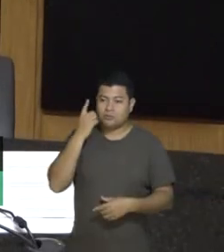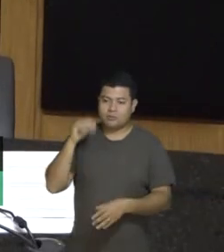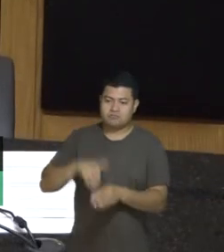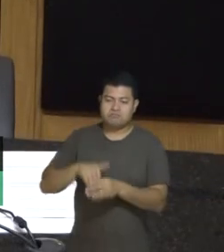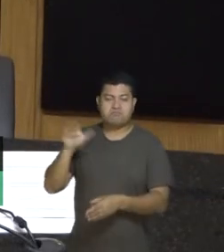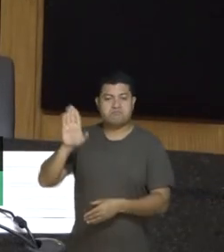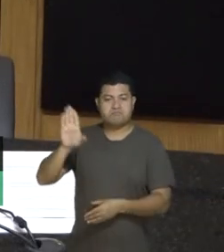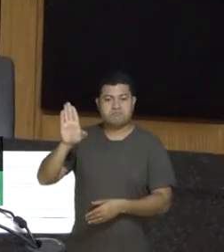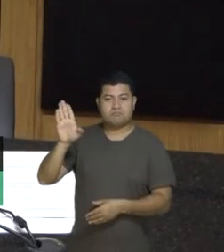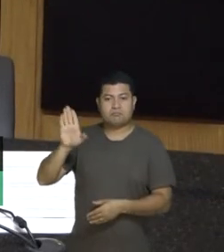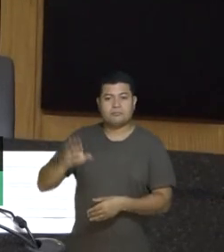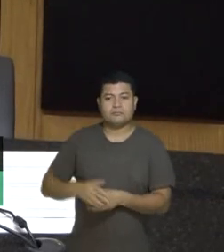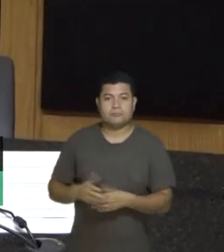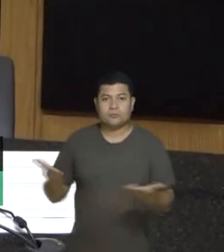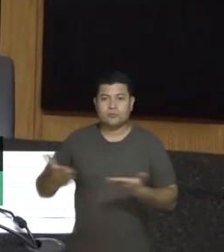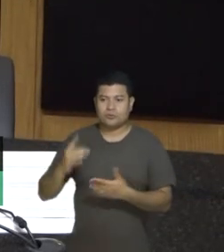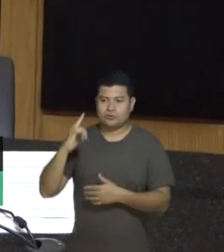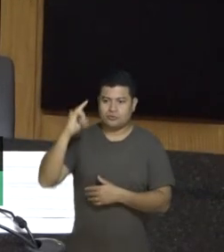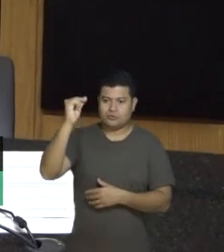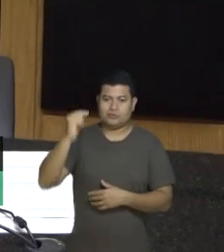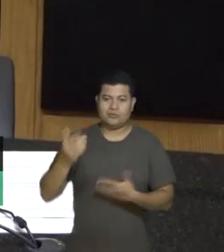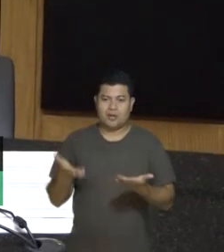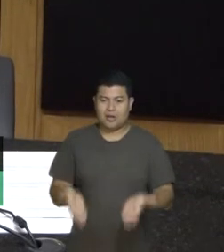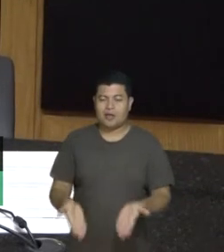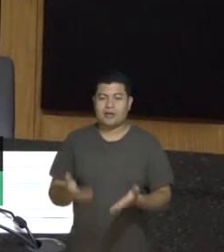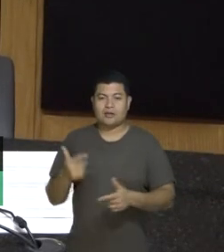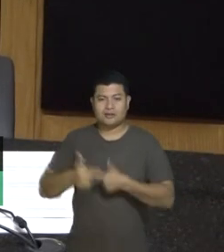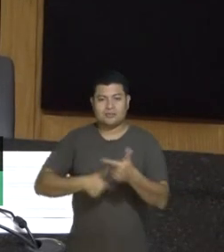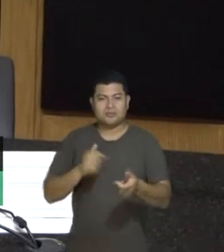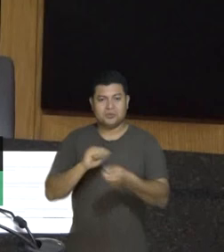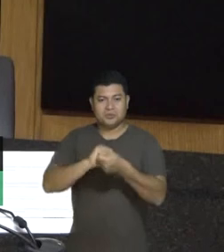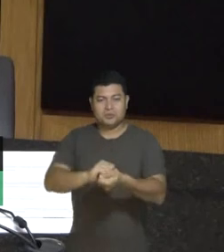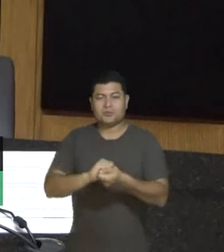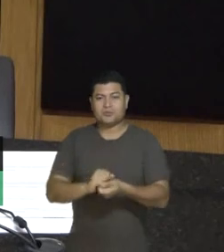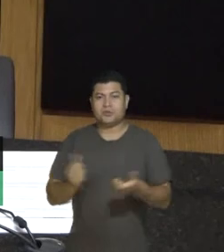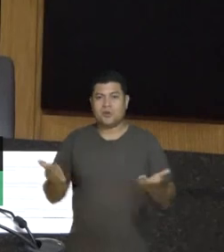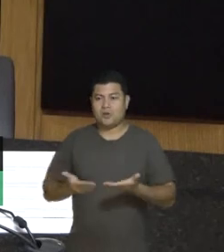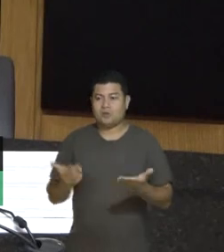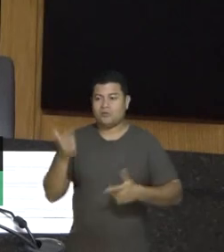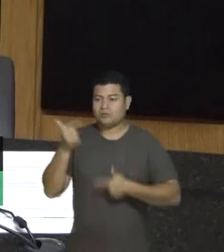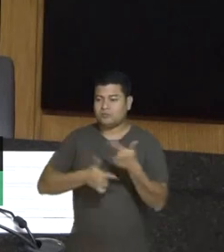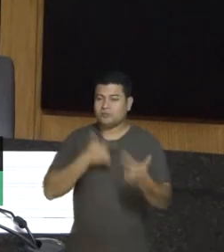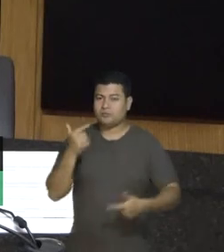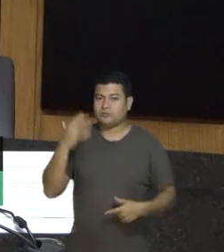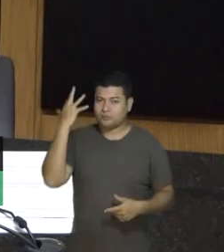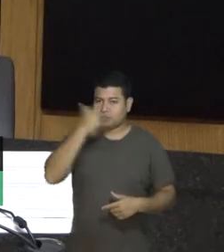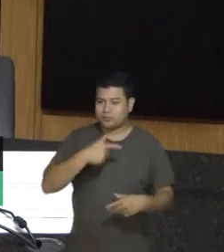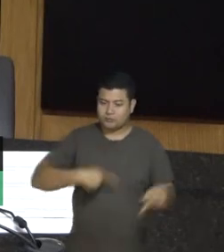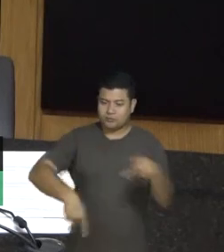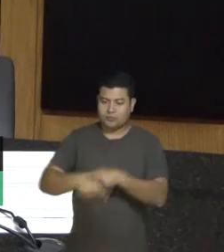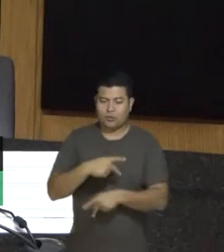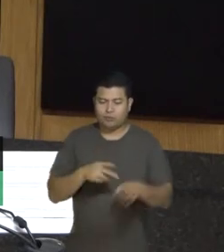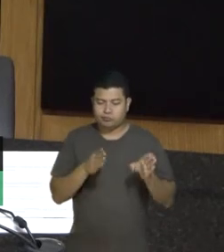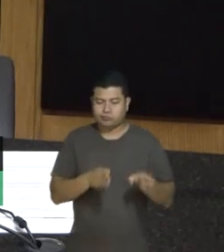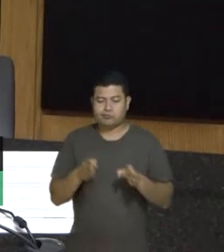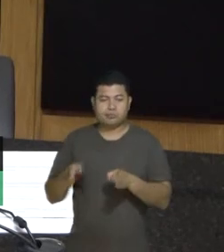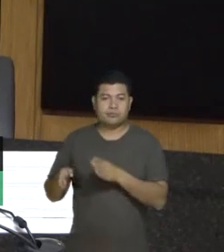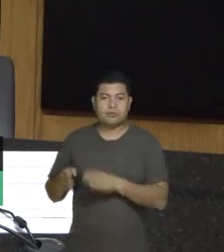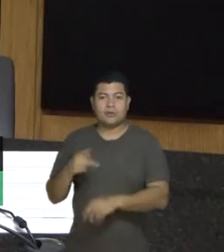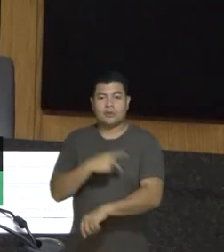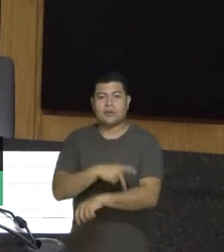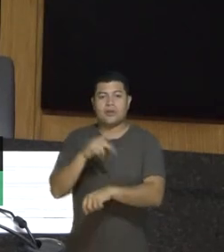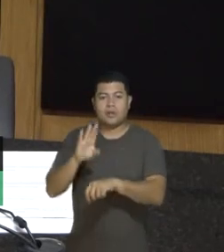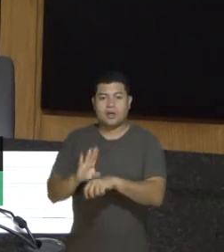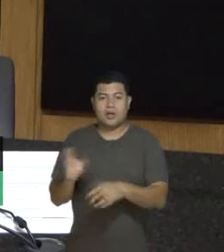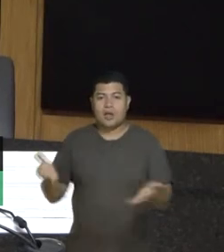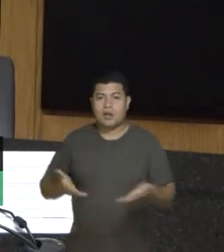estadual, e dizer de que o trabalho, a beleza, esse povo ordeiro de Porto Belo, que